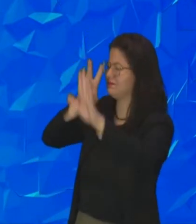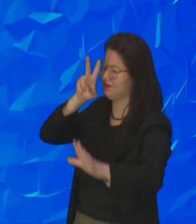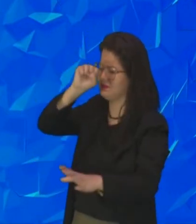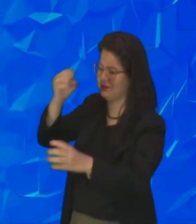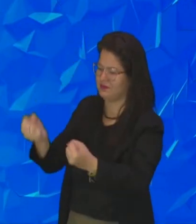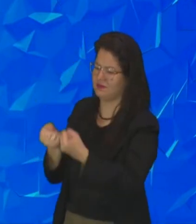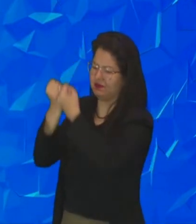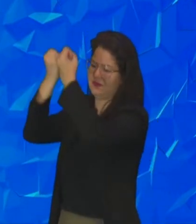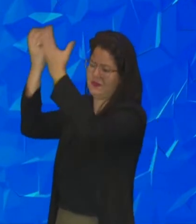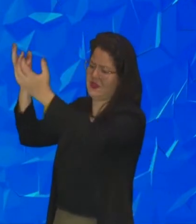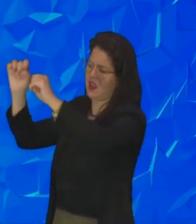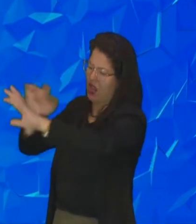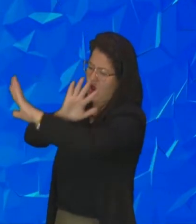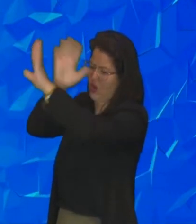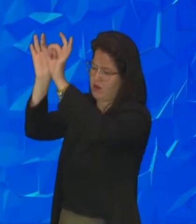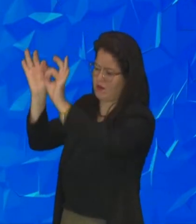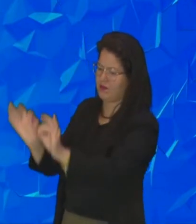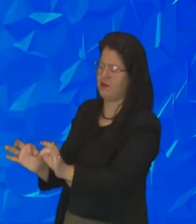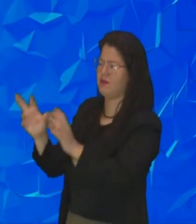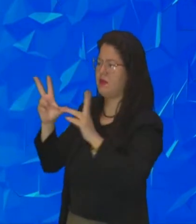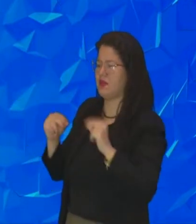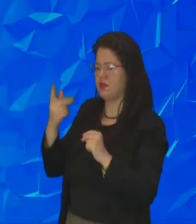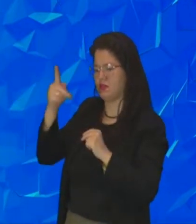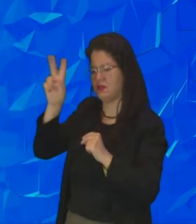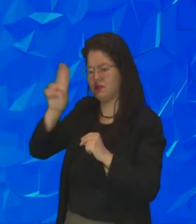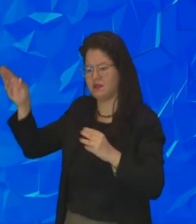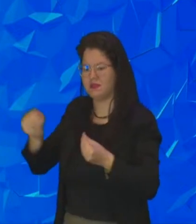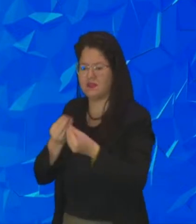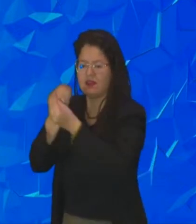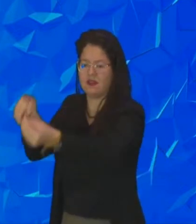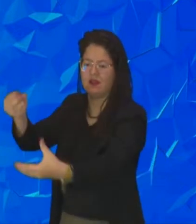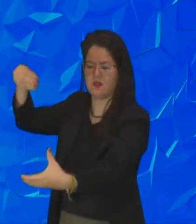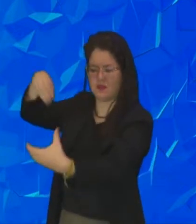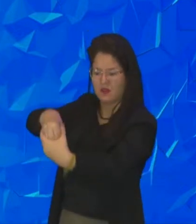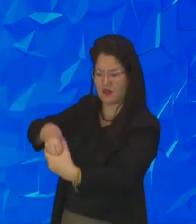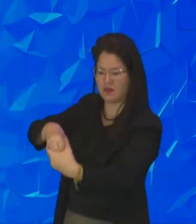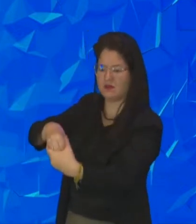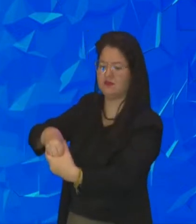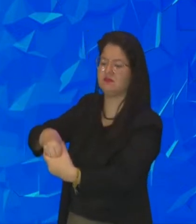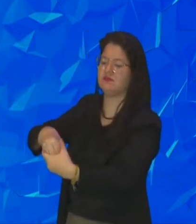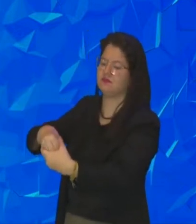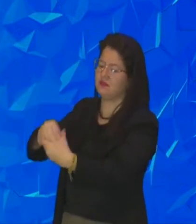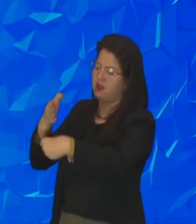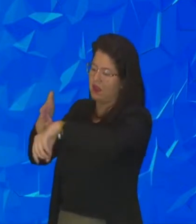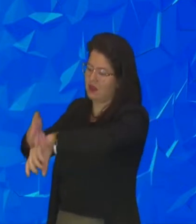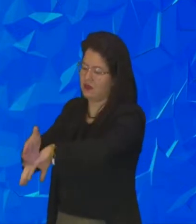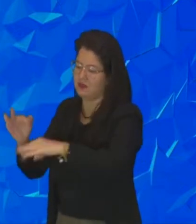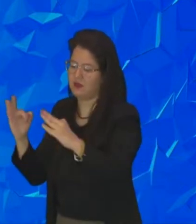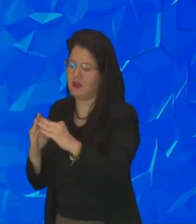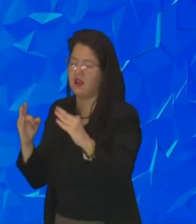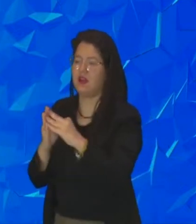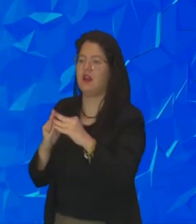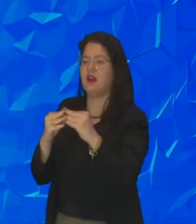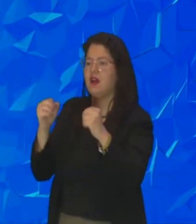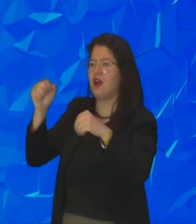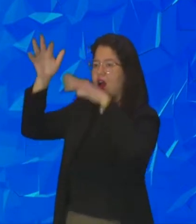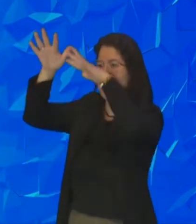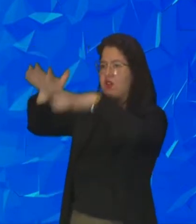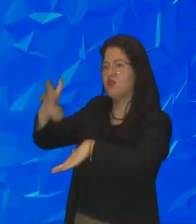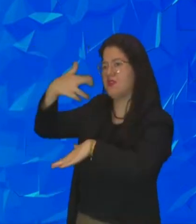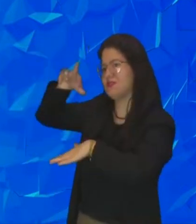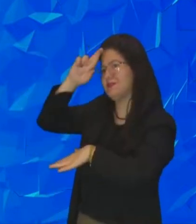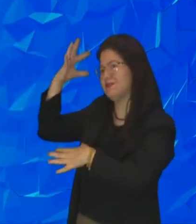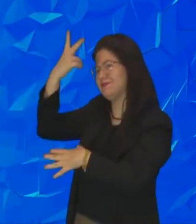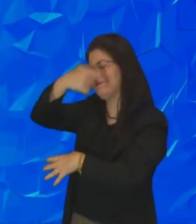Senhor a glória devida ao seu nome. Trazei ofertas e entrai nos seus átrios. Adorai o Senhor na beleza da sua